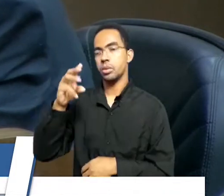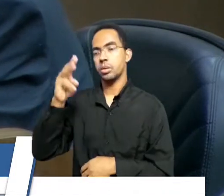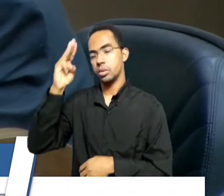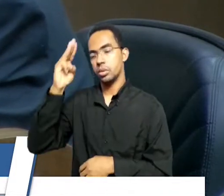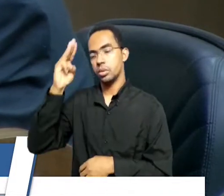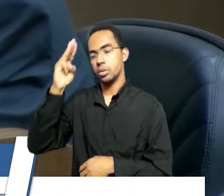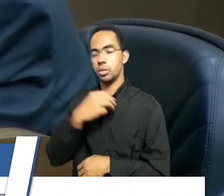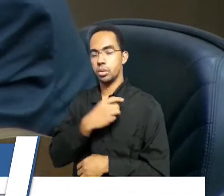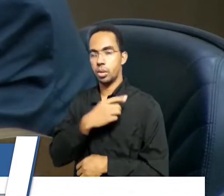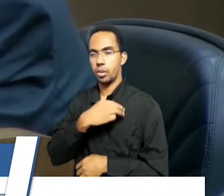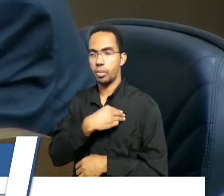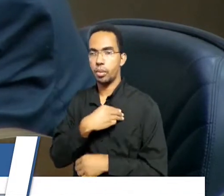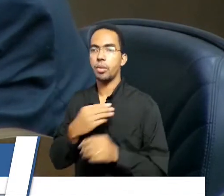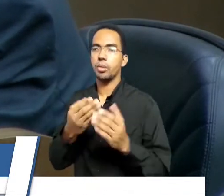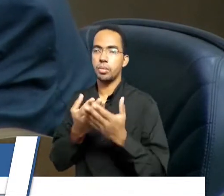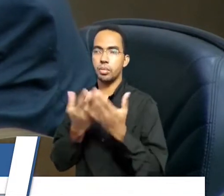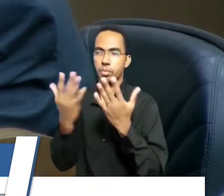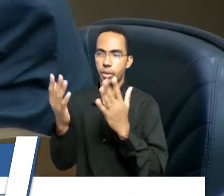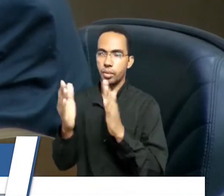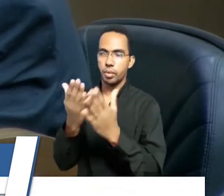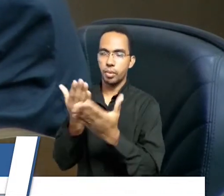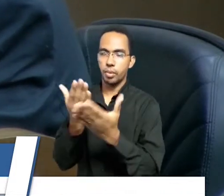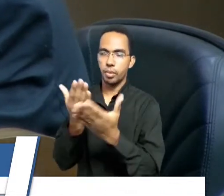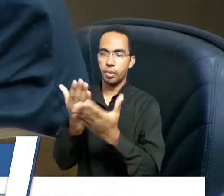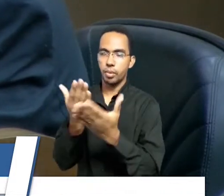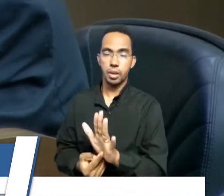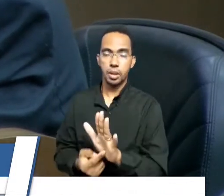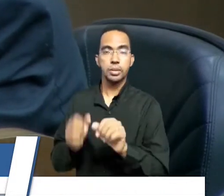gente espera que dê eco